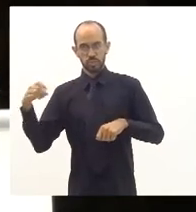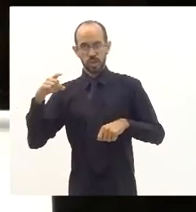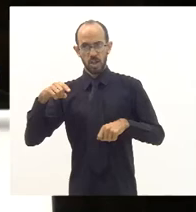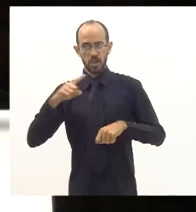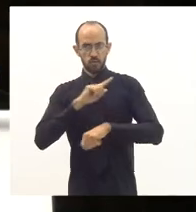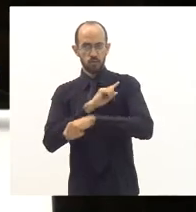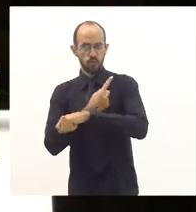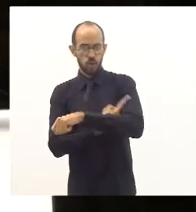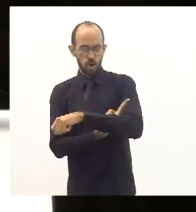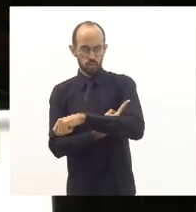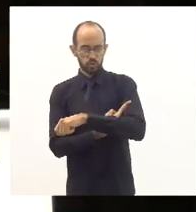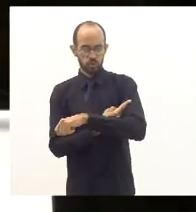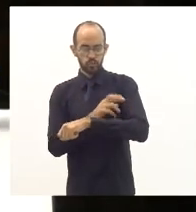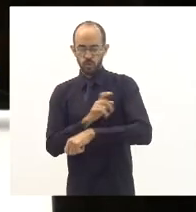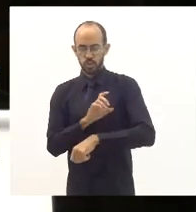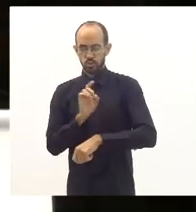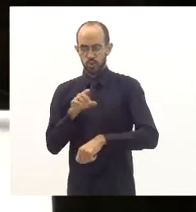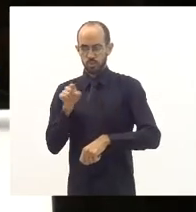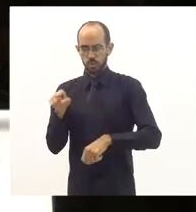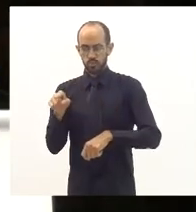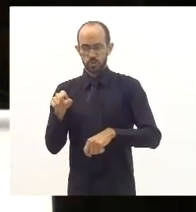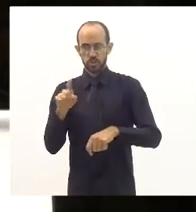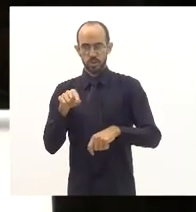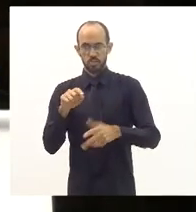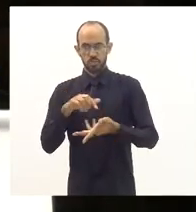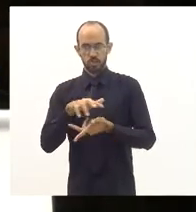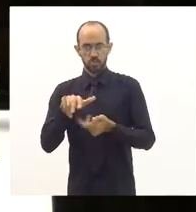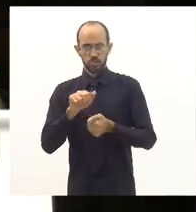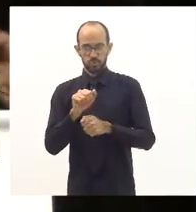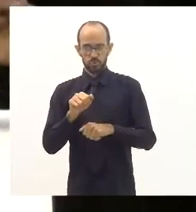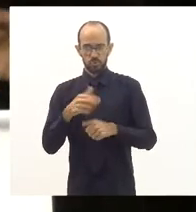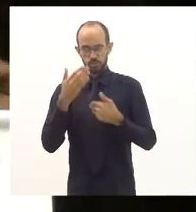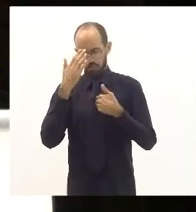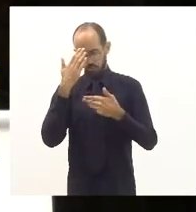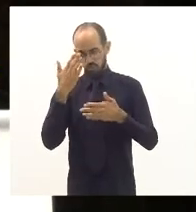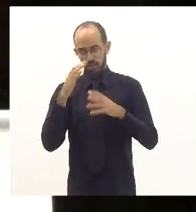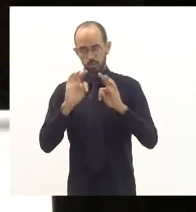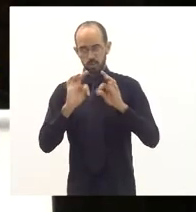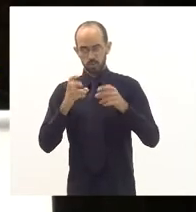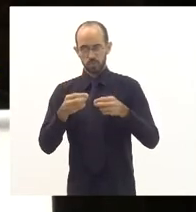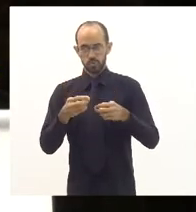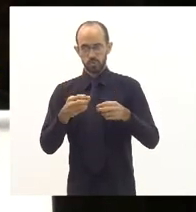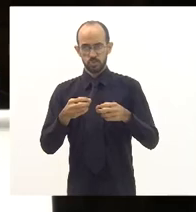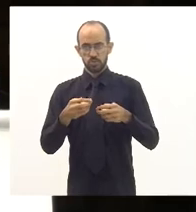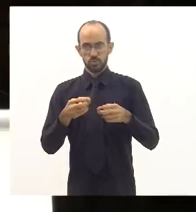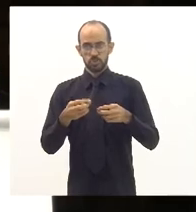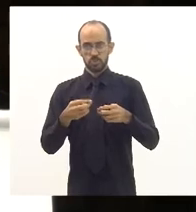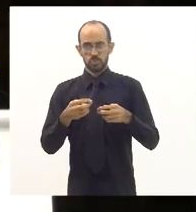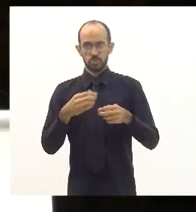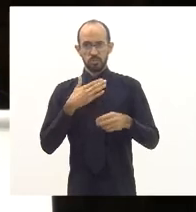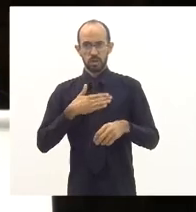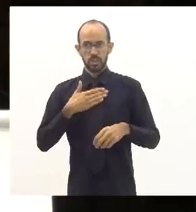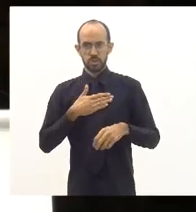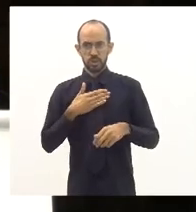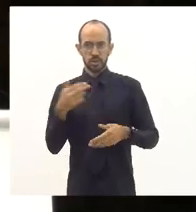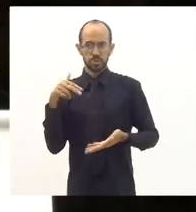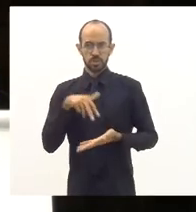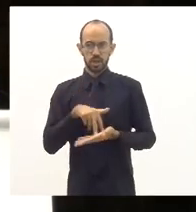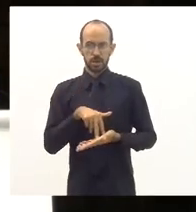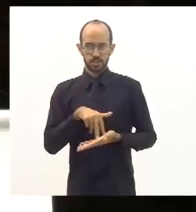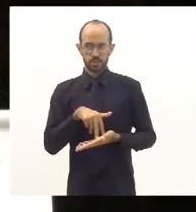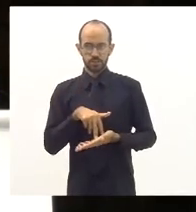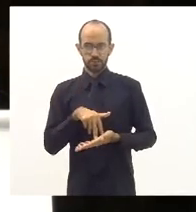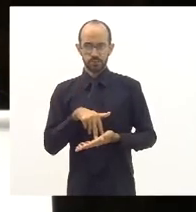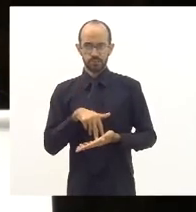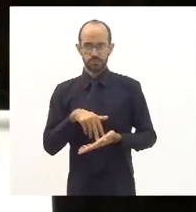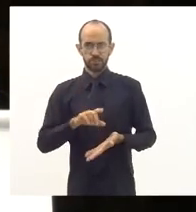forte, não só para vocês, para o mundo todo. O meu muito obrigado a todos vocês, foi um prazer hoje estar aqui com vocês.